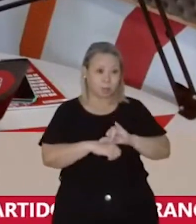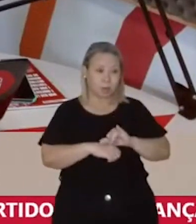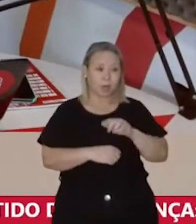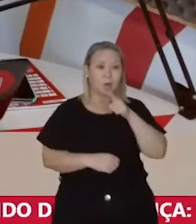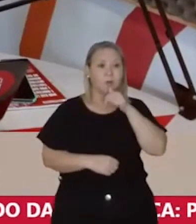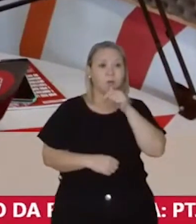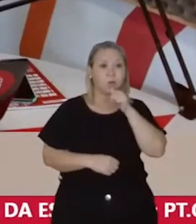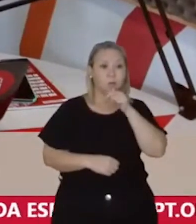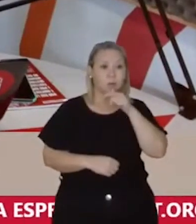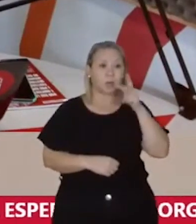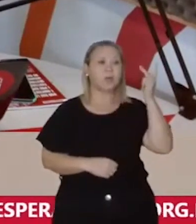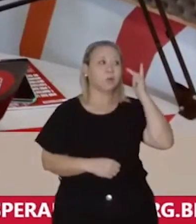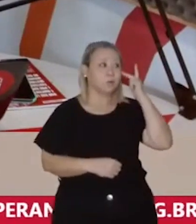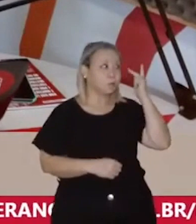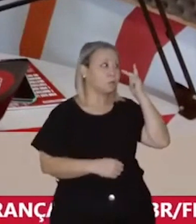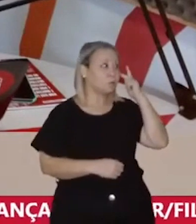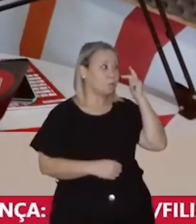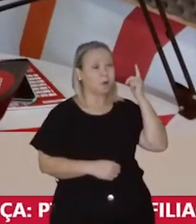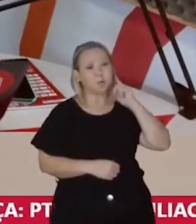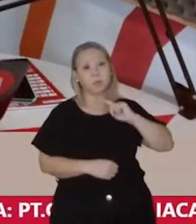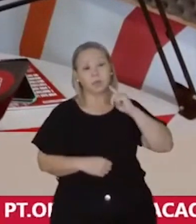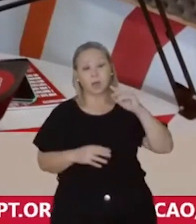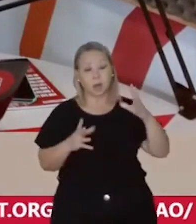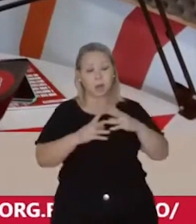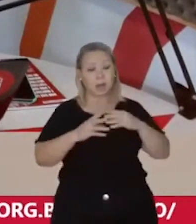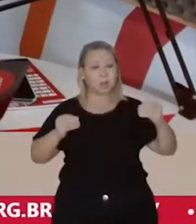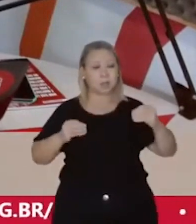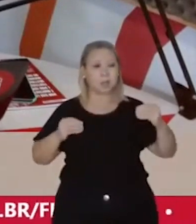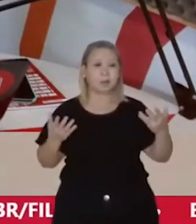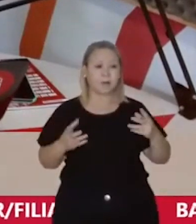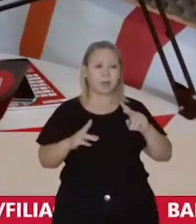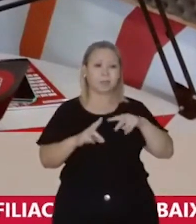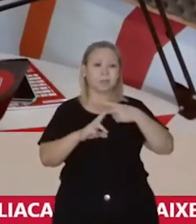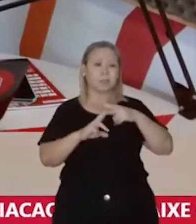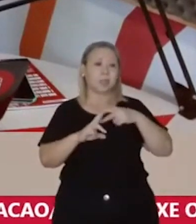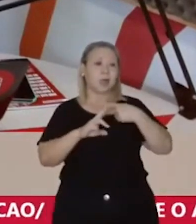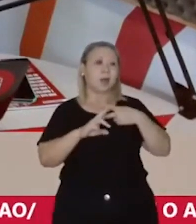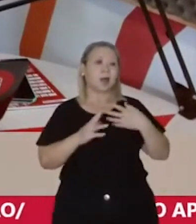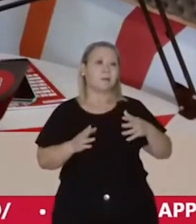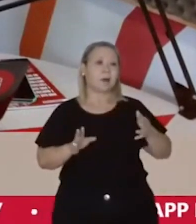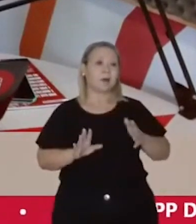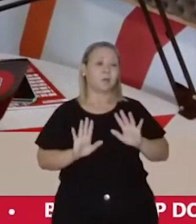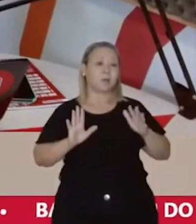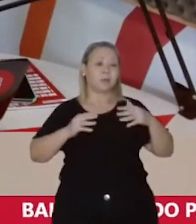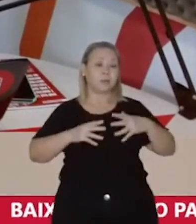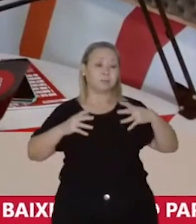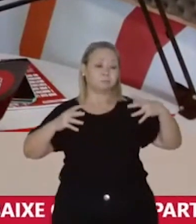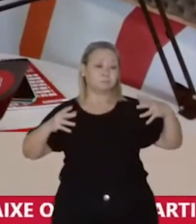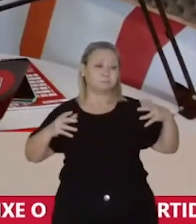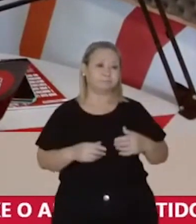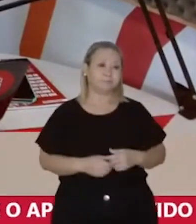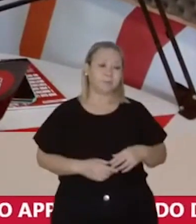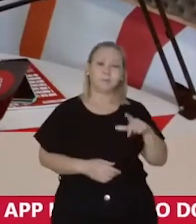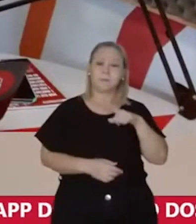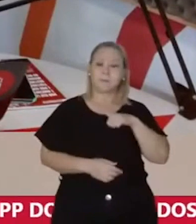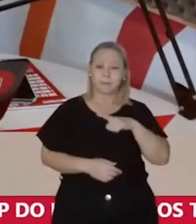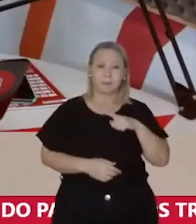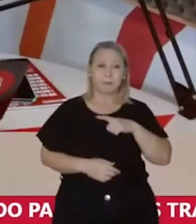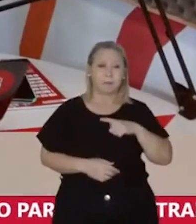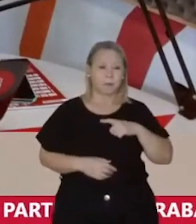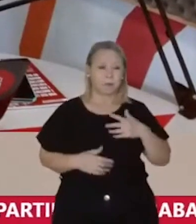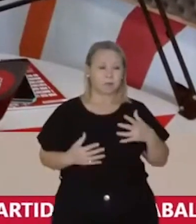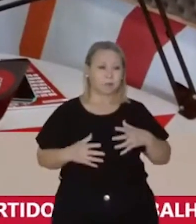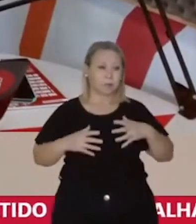Cerrado, Minas Gerais, a seca está aumentando. Então, você veja, nós tivemos a